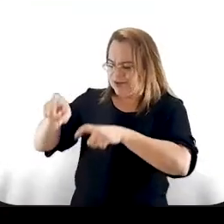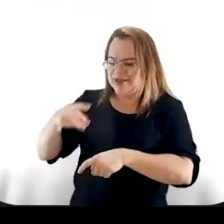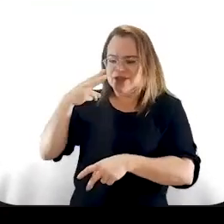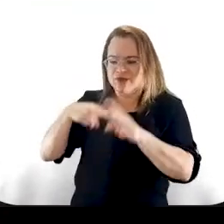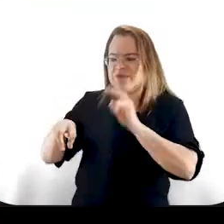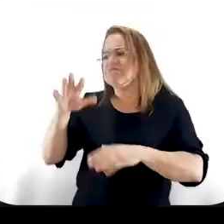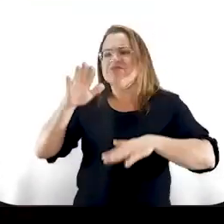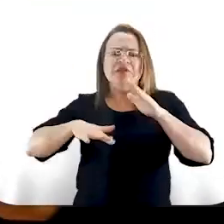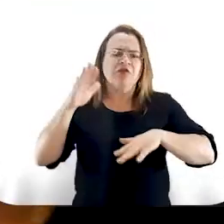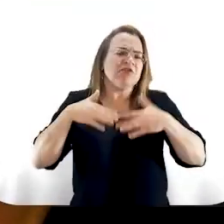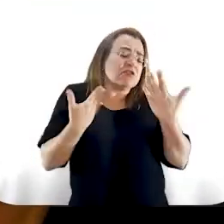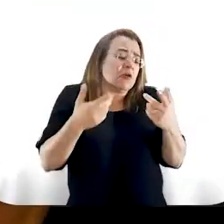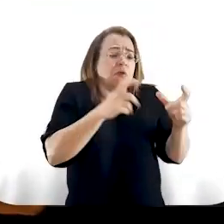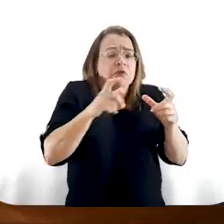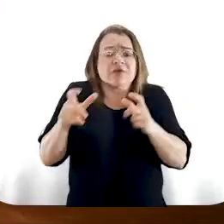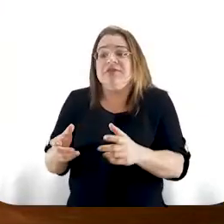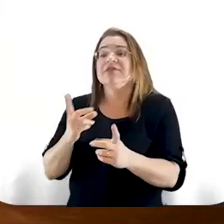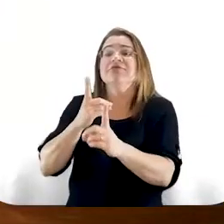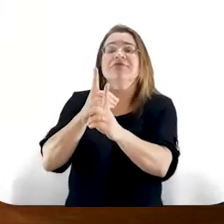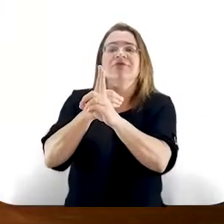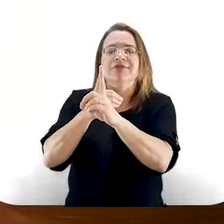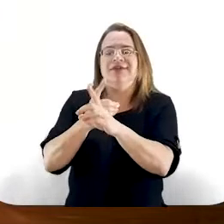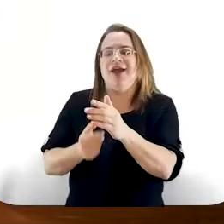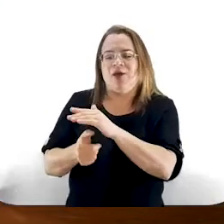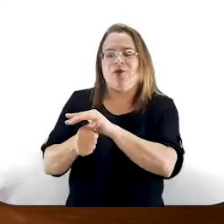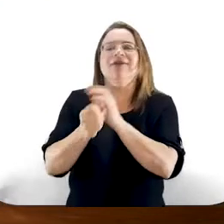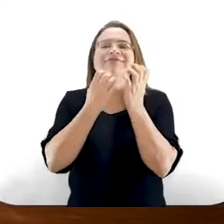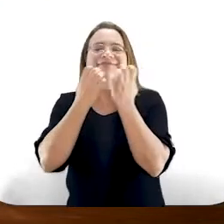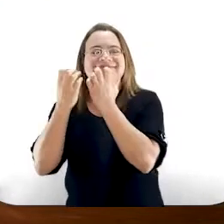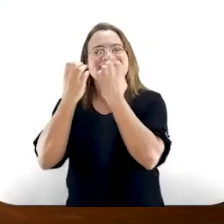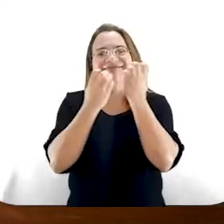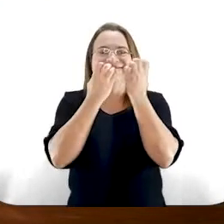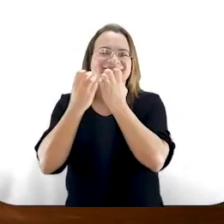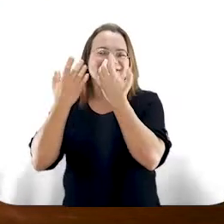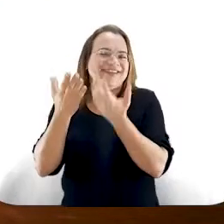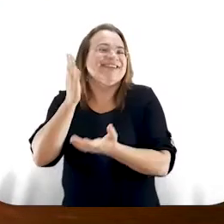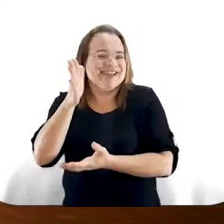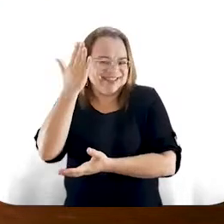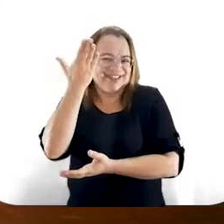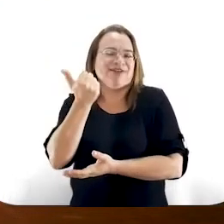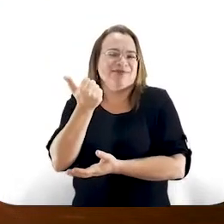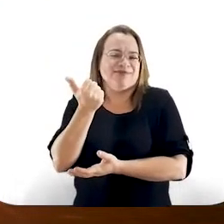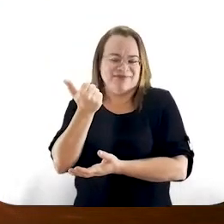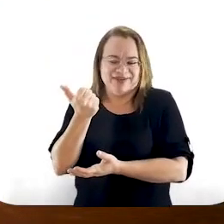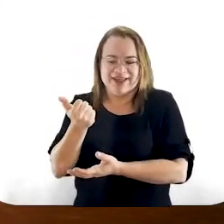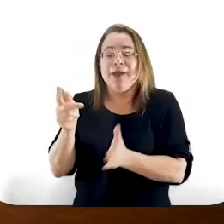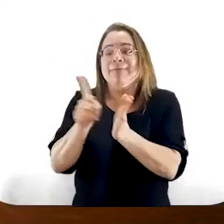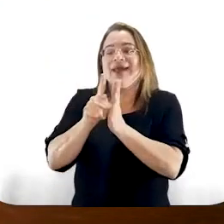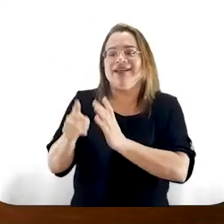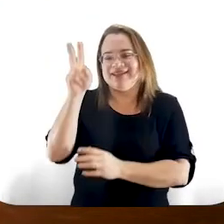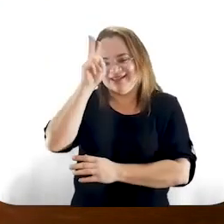em algum lugar vocês encontrem por aí um cágado tocando uma gaita, que já sabe que faz parte